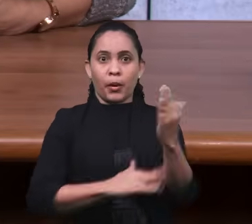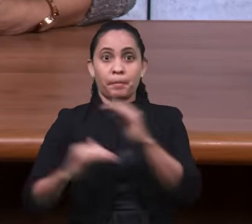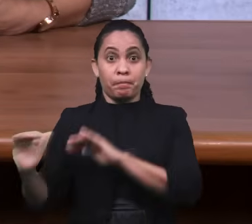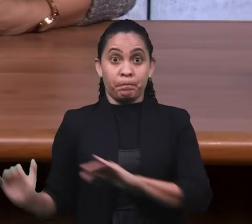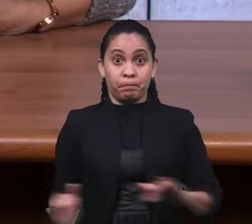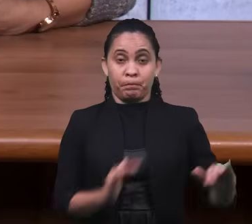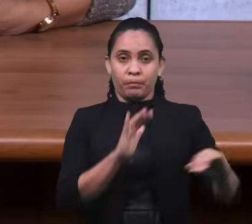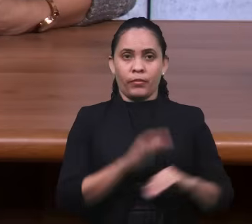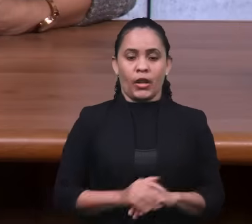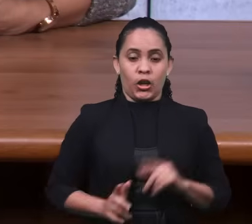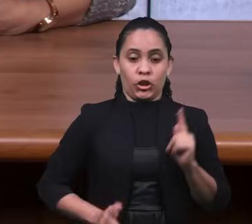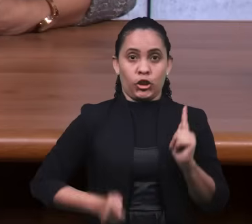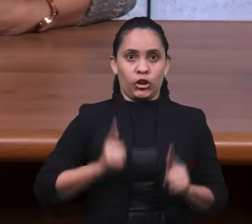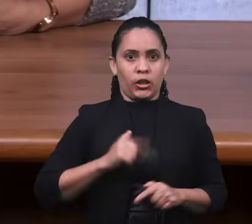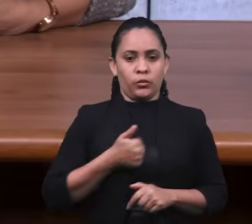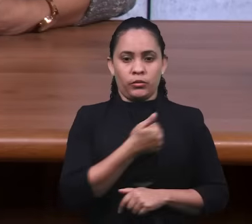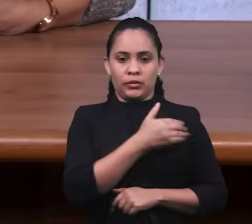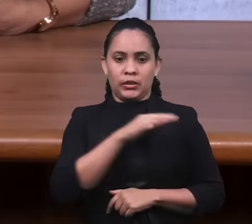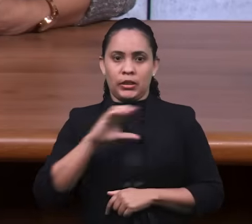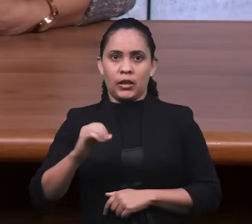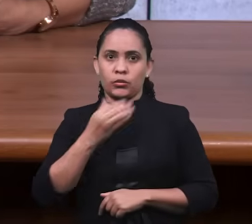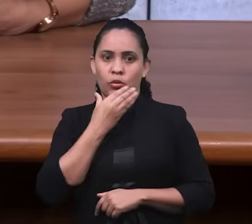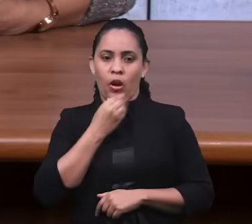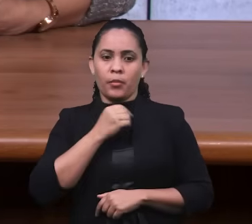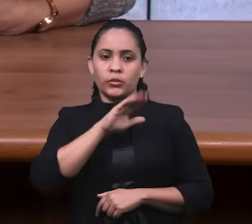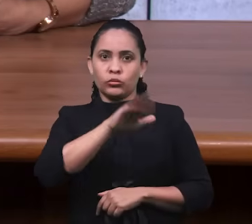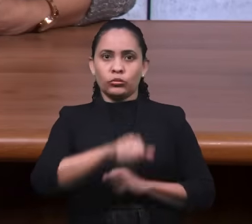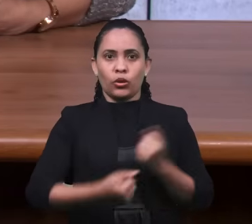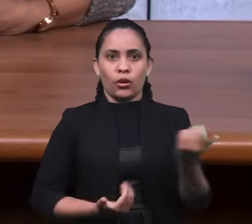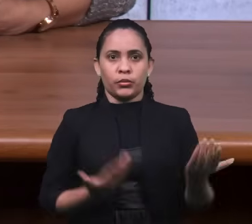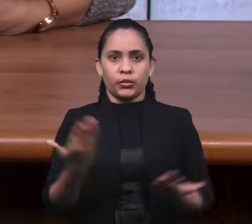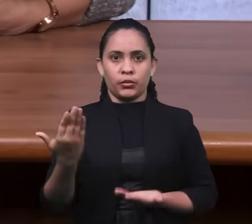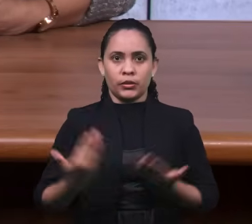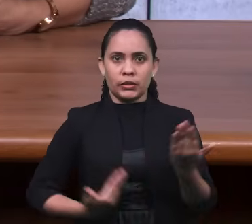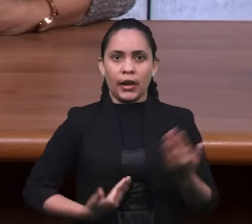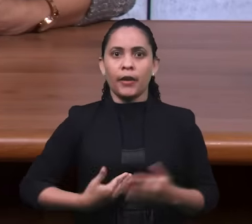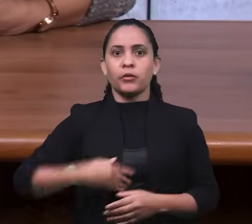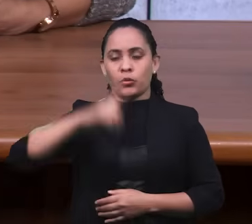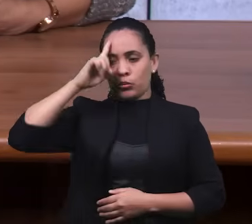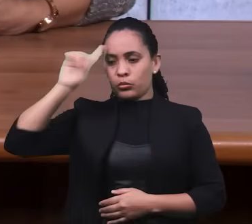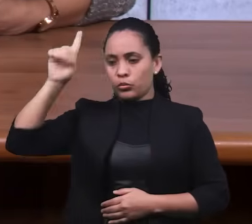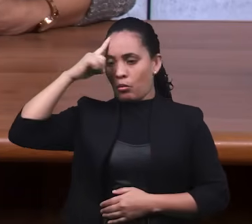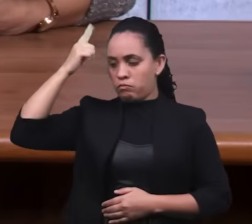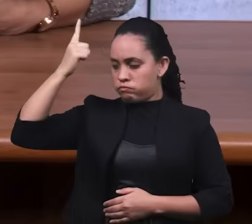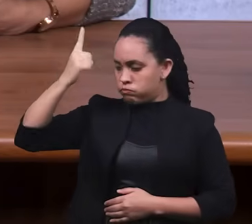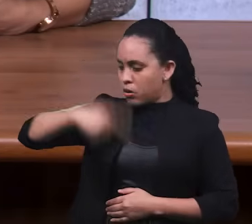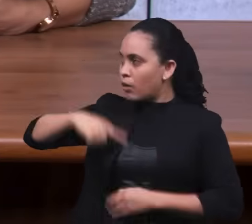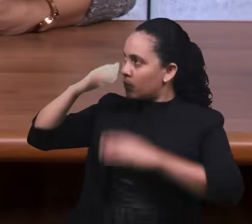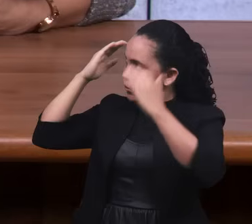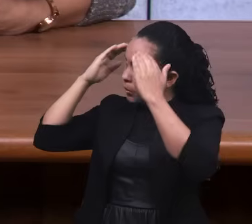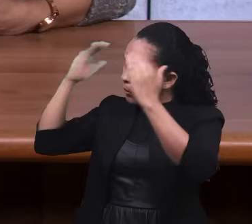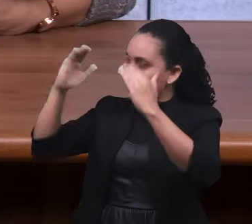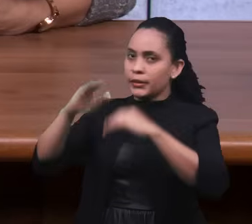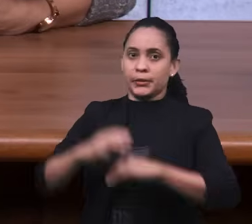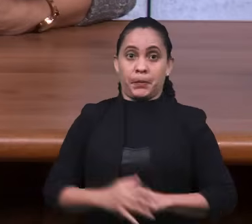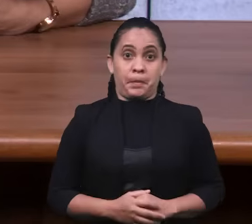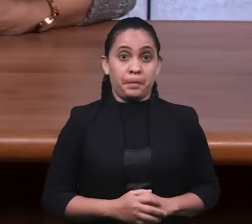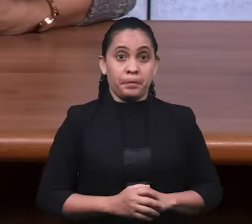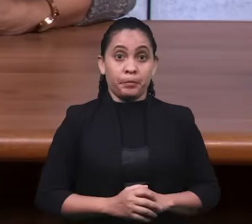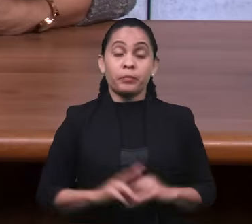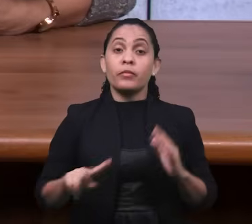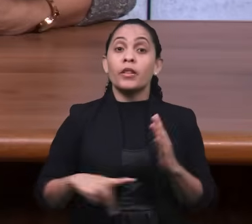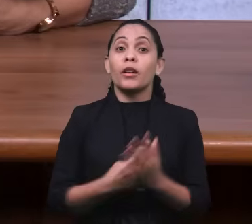tomou 10 homens dentre os seus servos e fez como o Senhor lhe dissera. E sucedeu